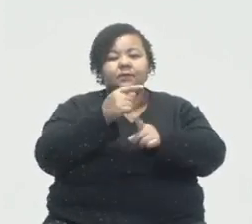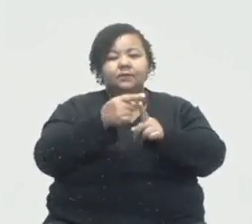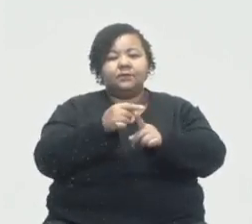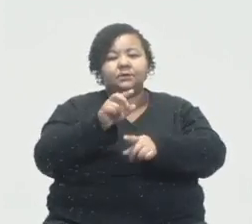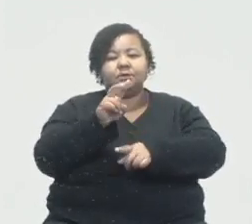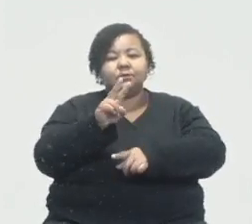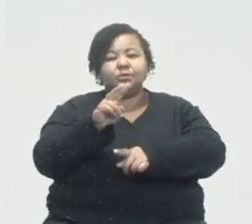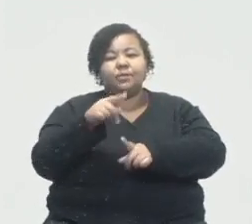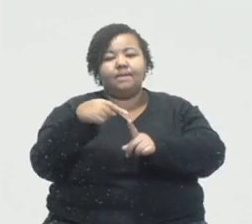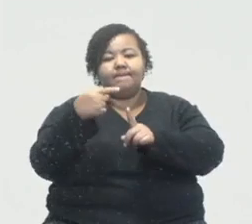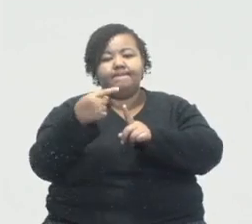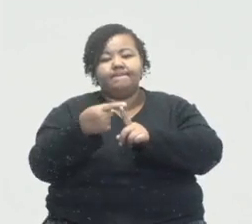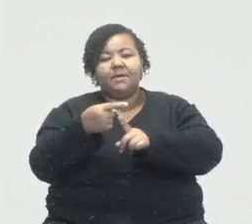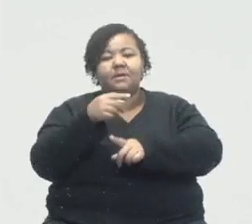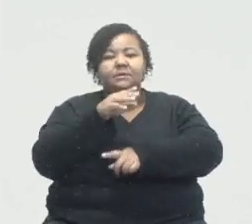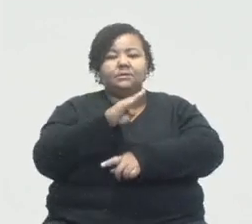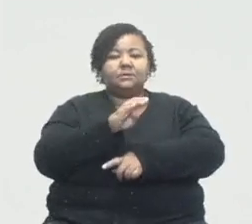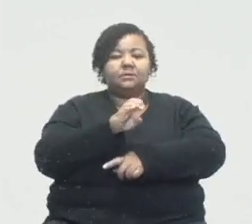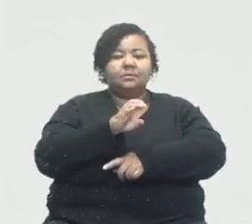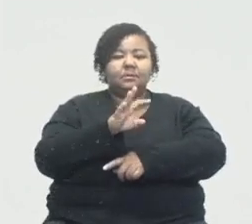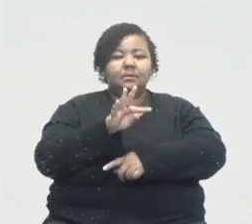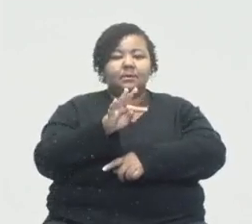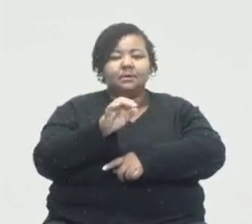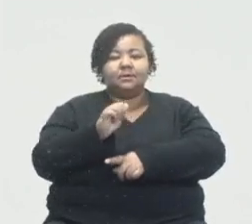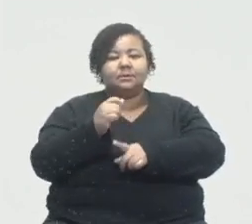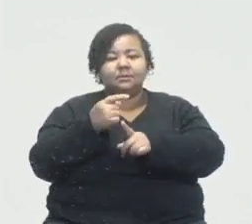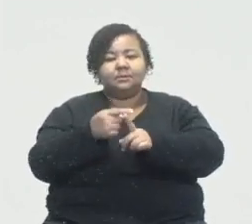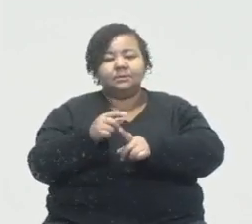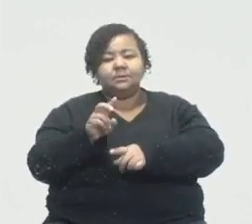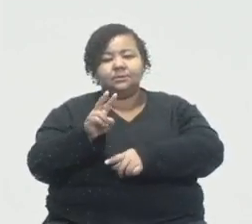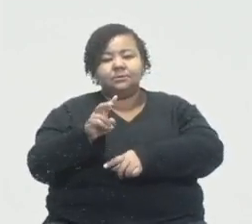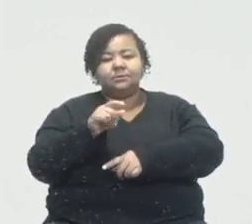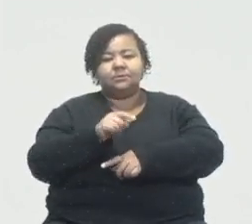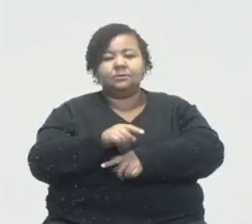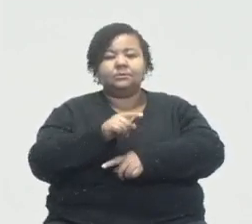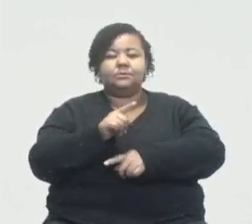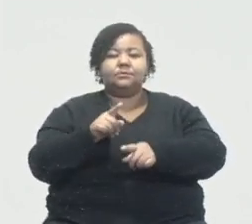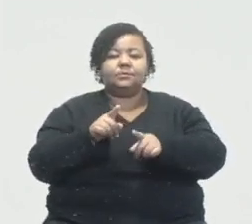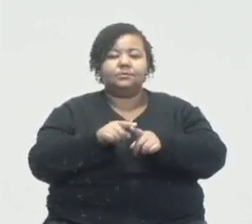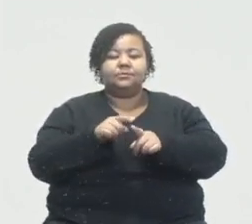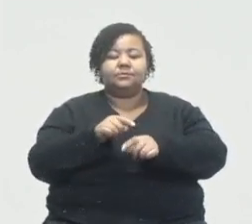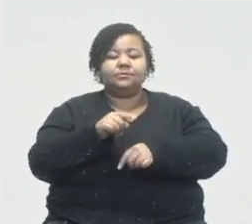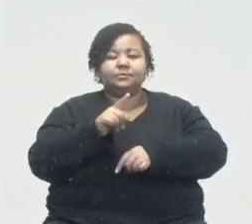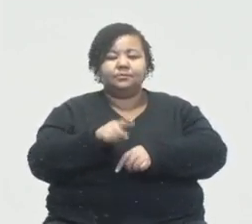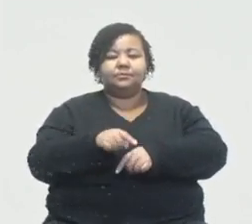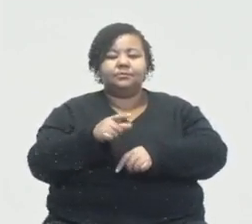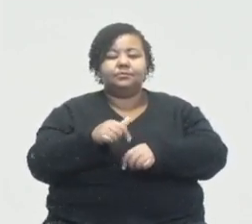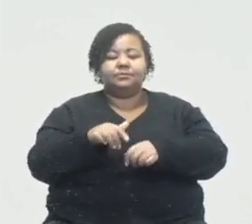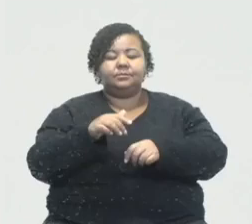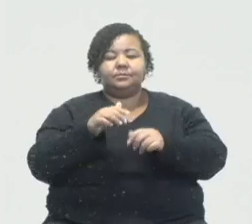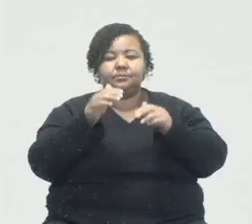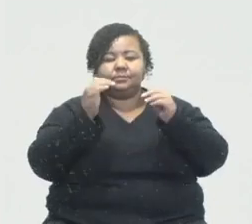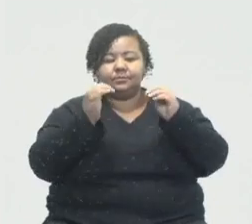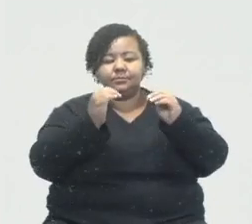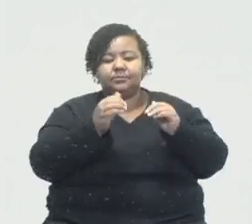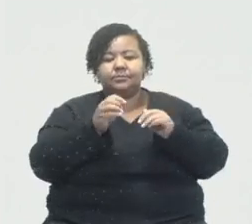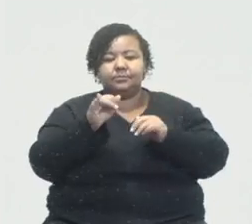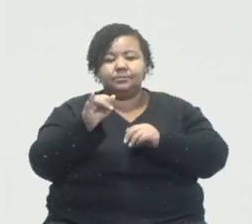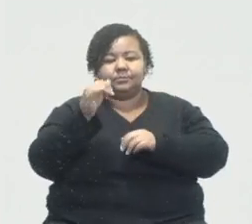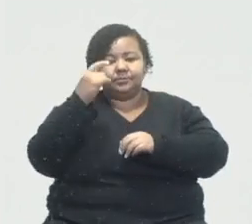beta vezes o u, nosso vetor u. Então, essa propriedade também ela acaba sendo satisfeita se fôssemos